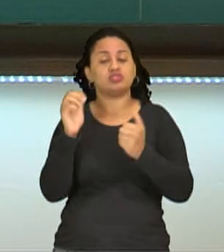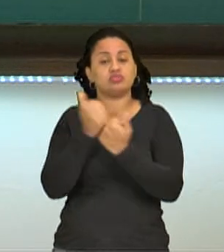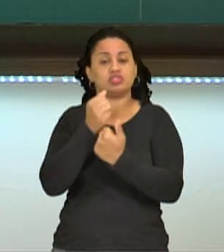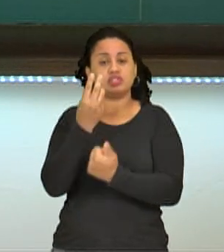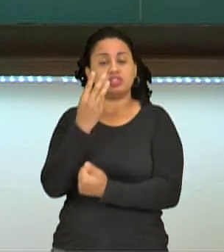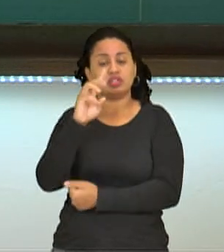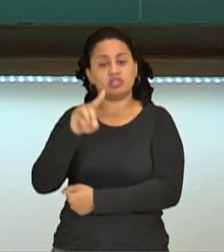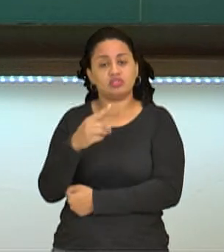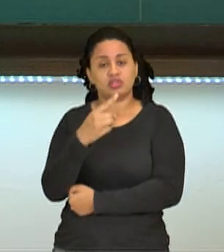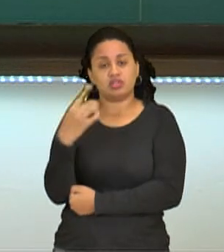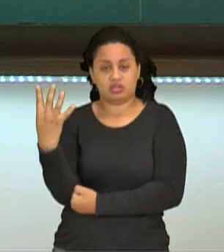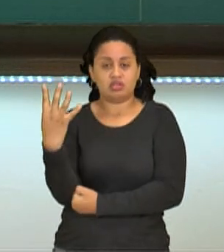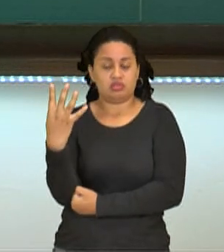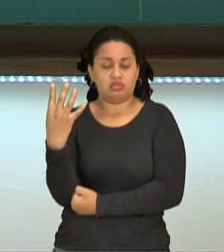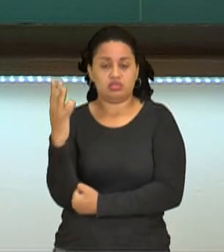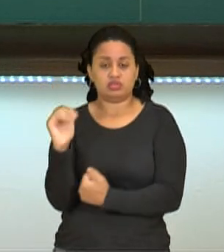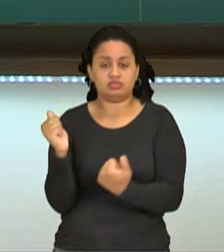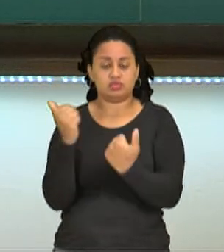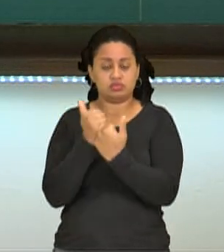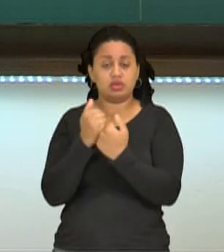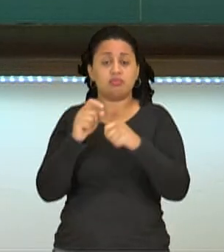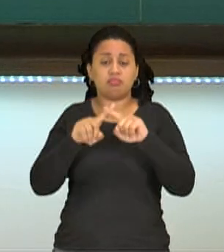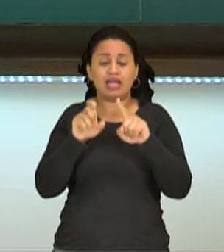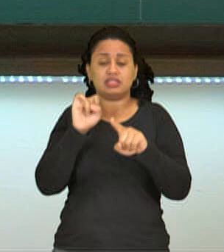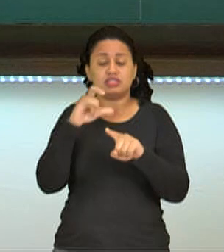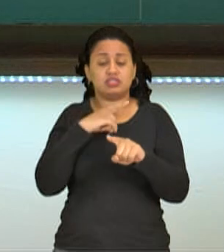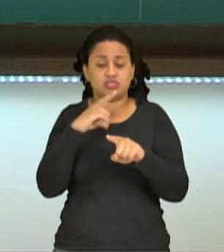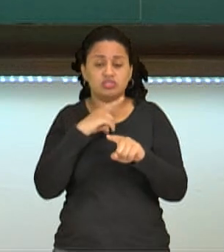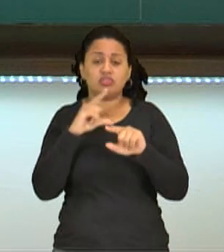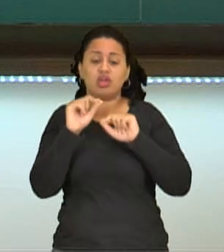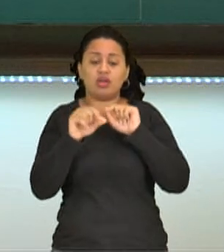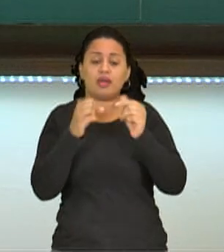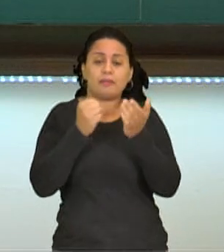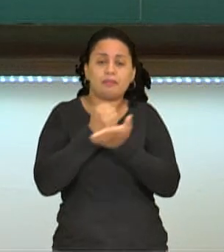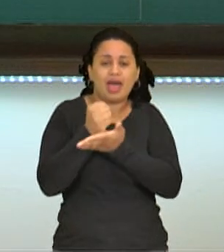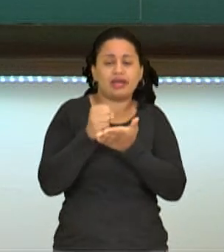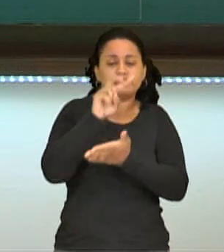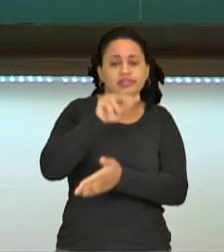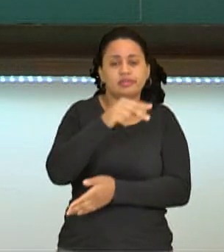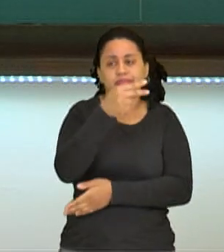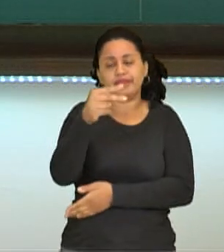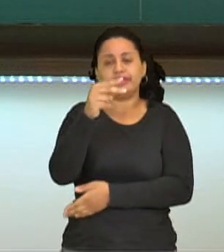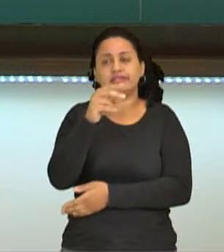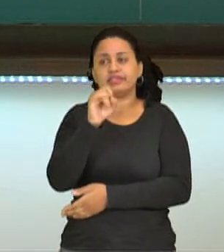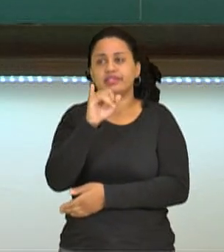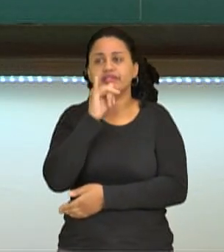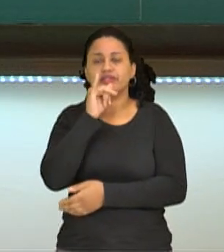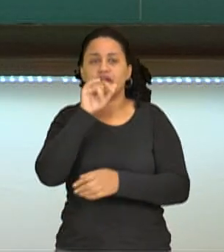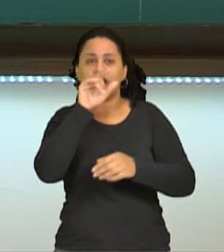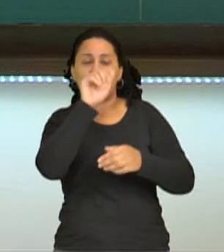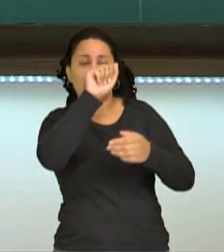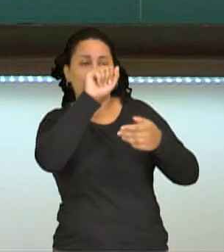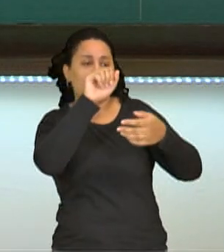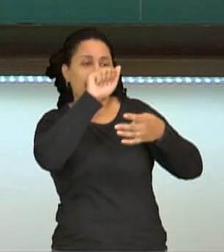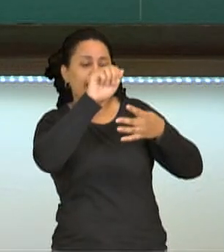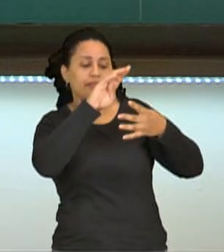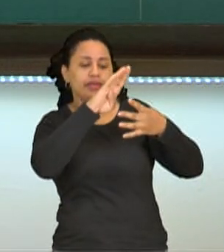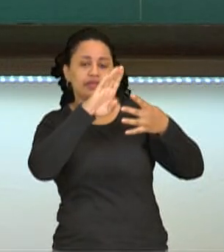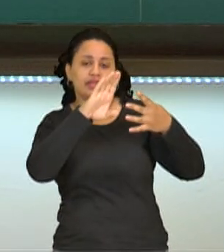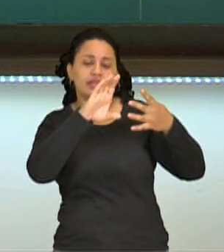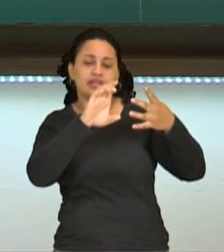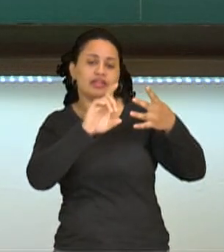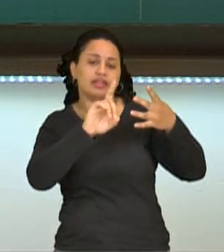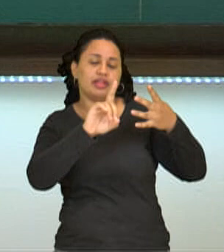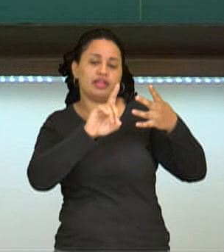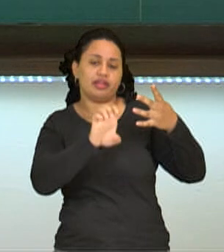3,14 para fazer a substituição. Mas se tiver em função do π, por exemplo, se for uma múltipla escolha, A, B, C e D e E,